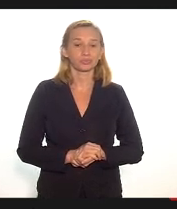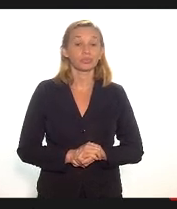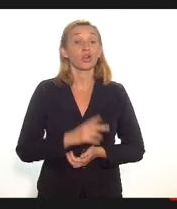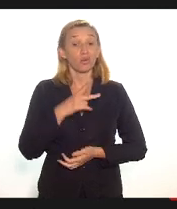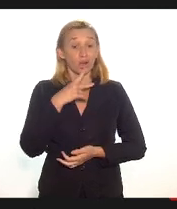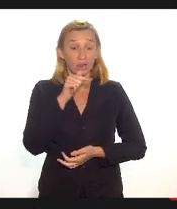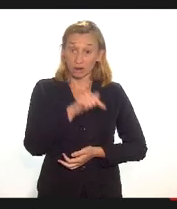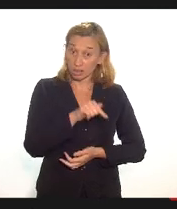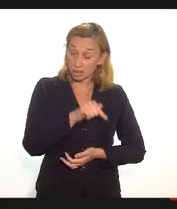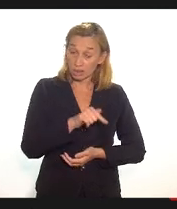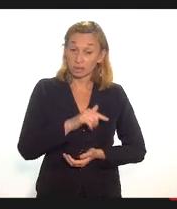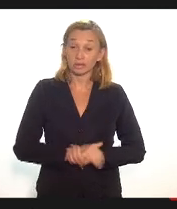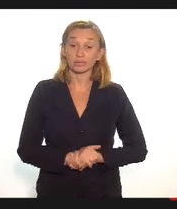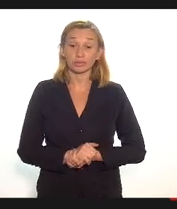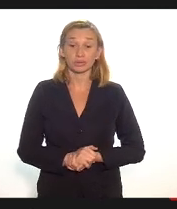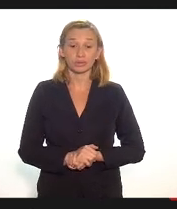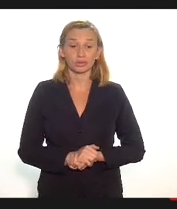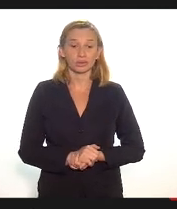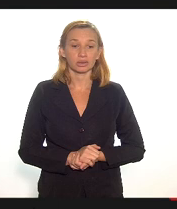aqui para...